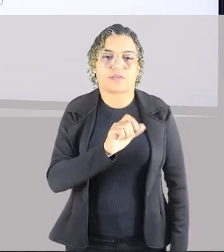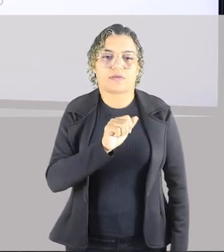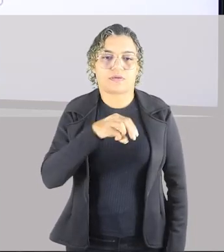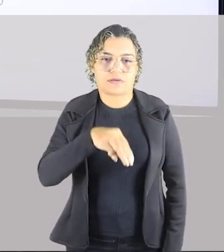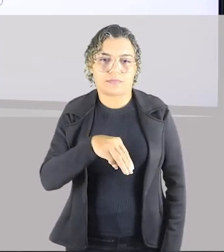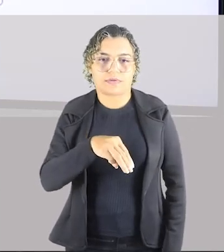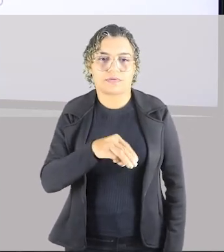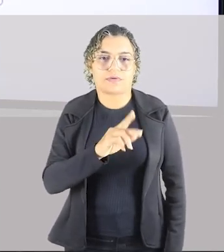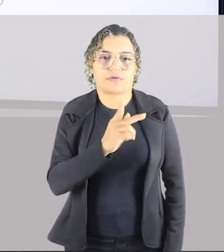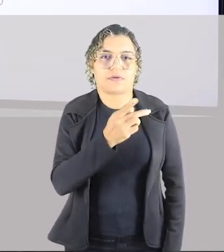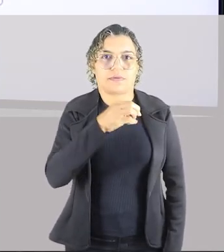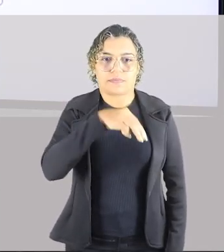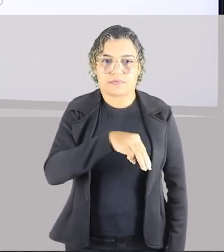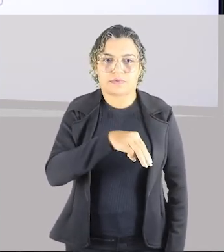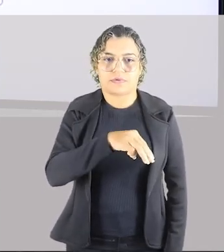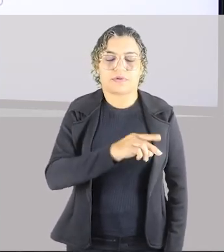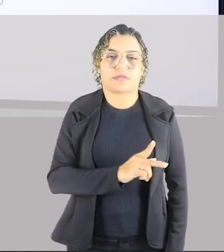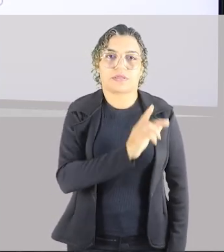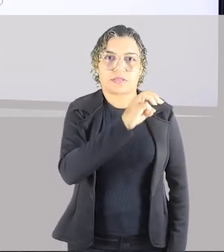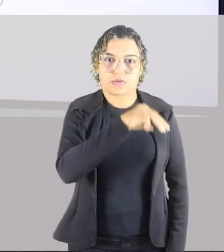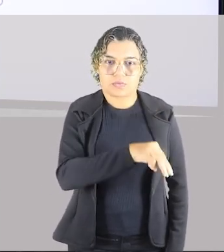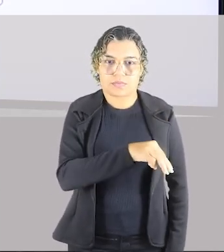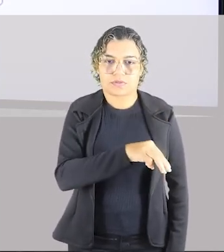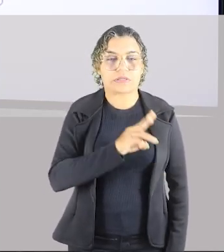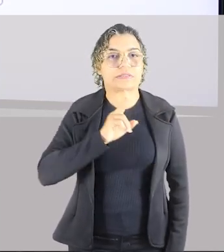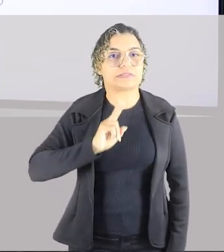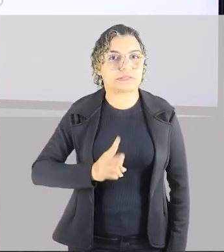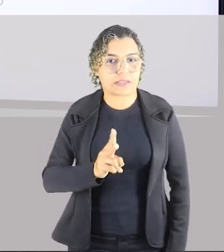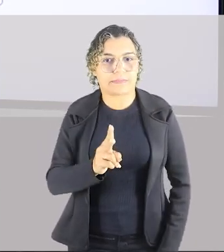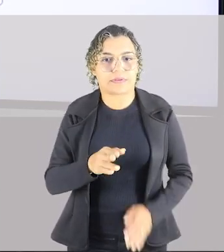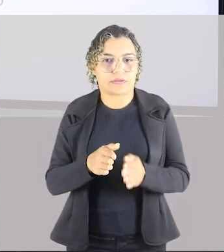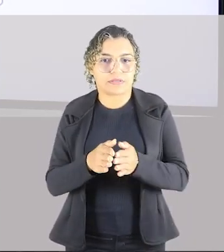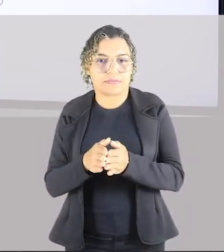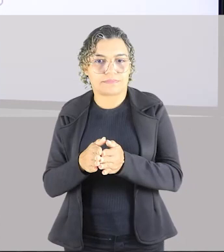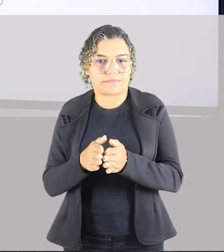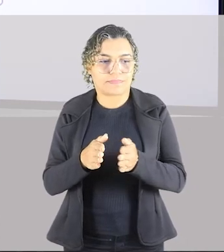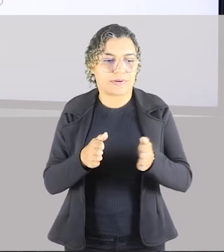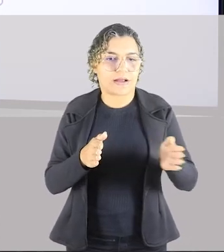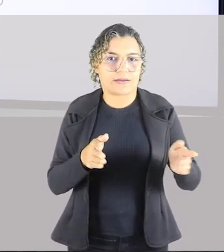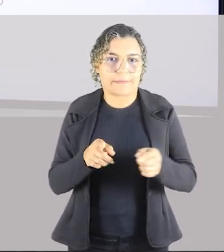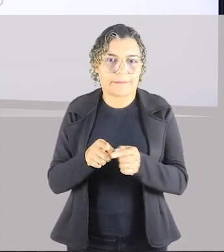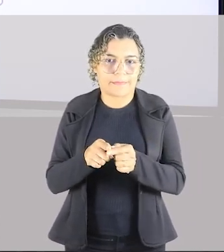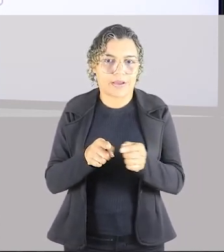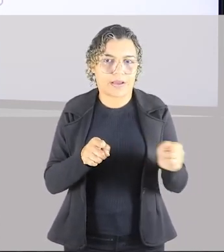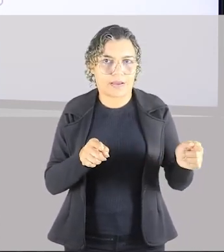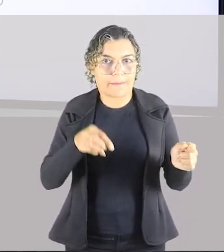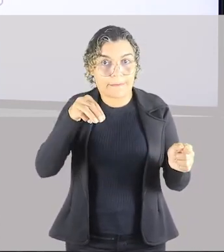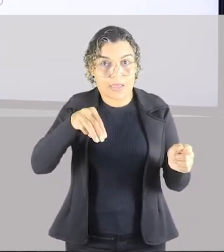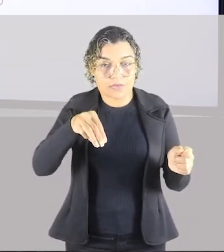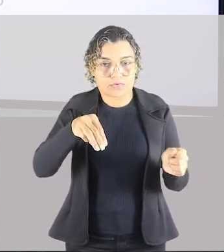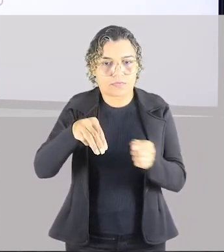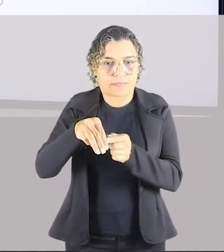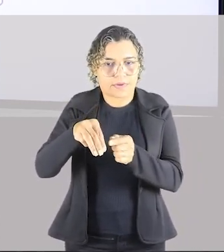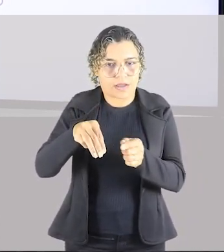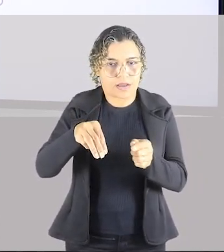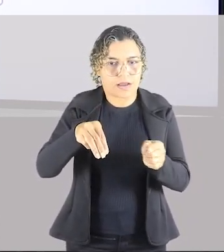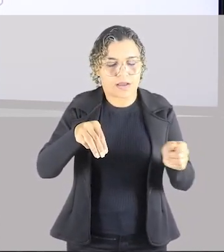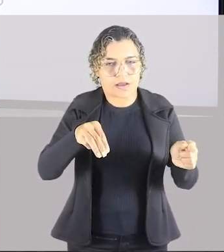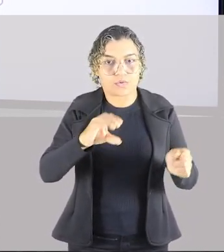decâmetro, hectômetro, quilômetro. Sempre que eu vier da direção do metro para quilômetro, a quantidade de